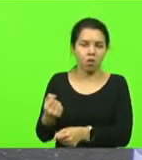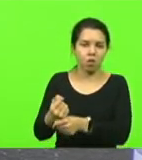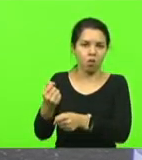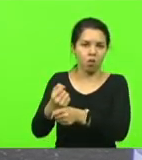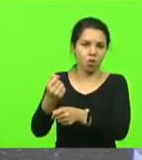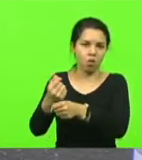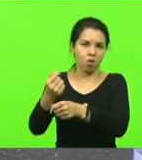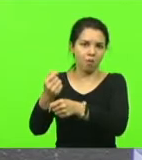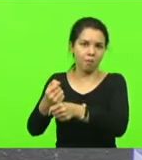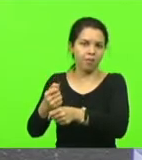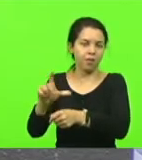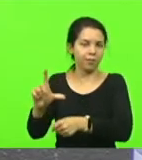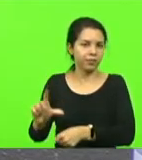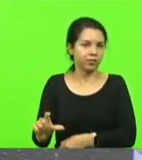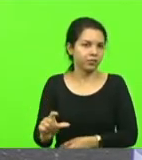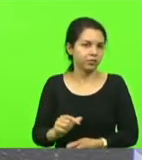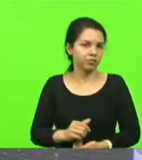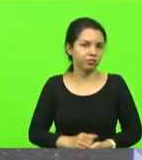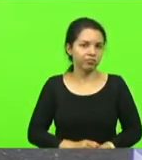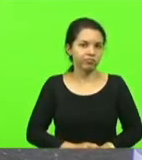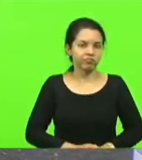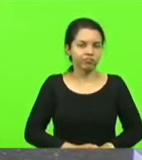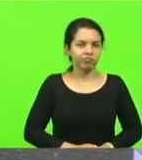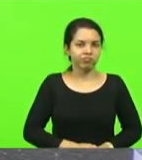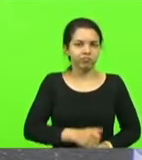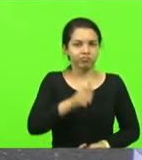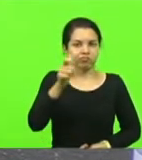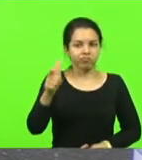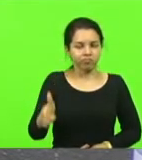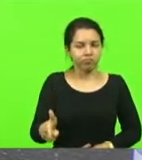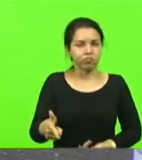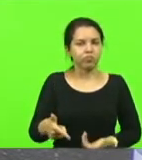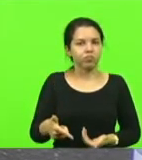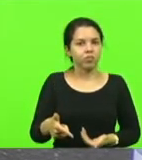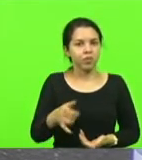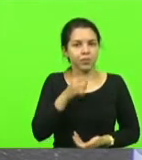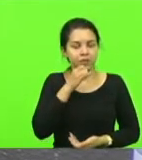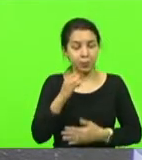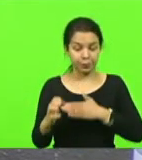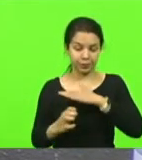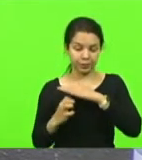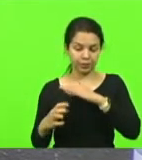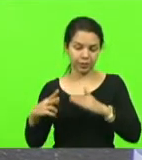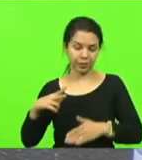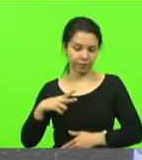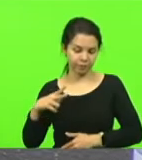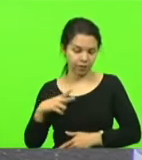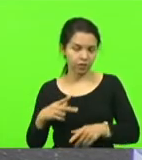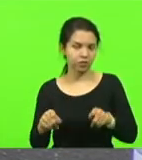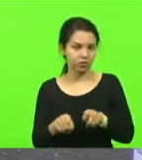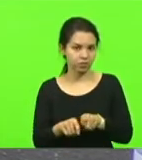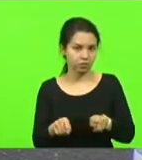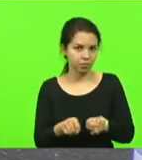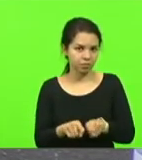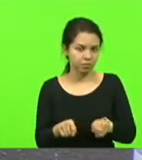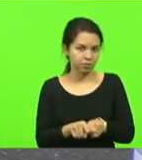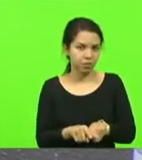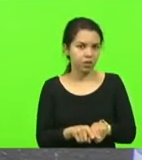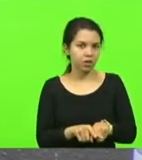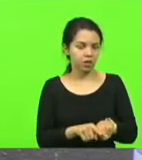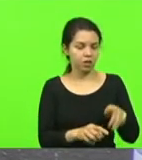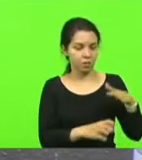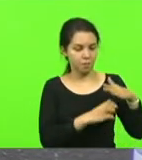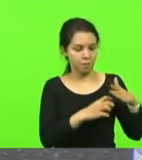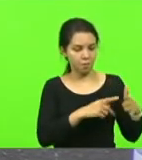vale para a iniciativa privada e também vale para o poder público,